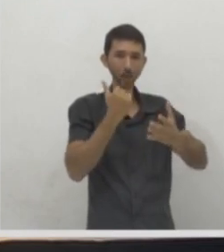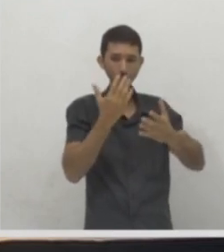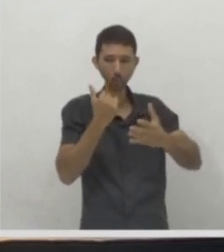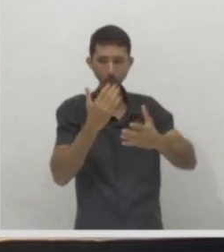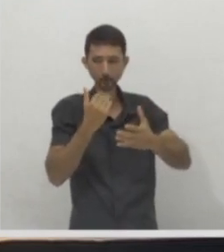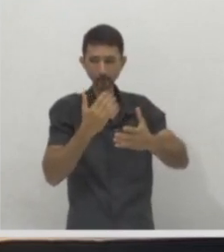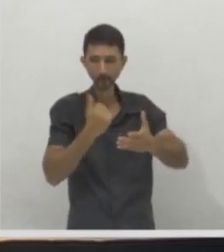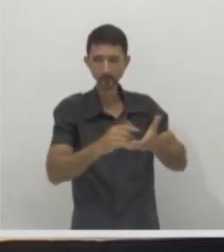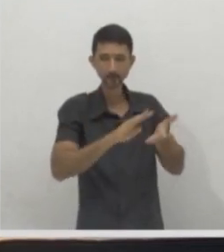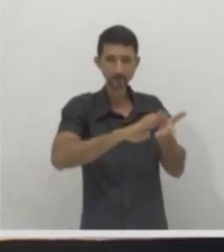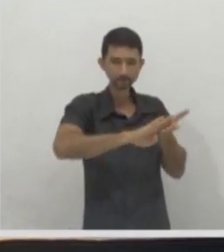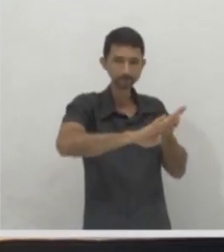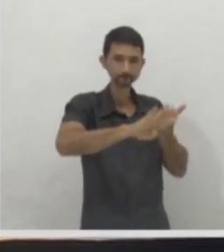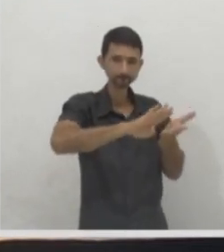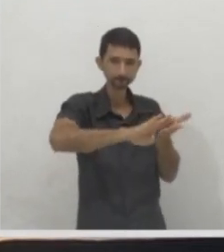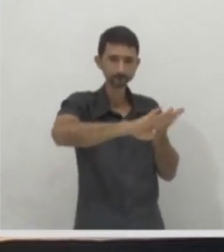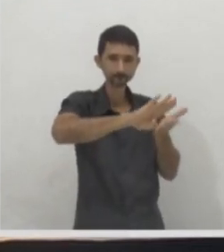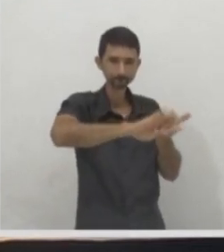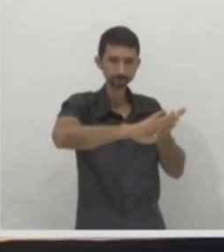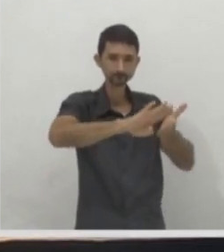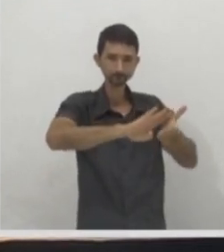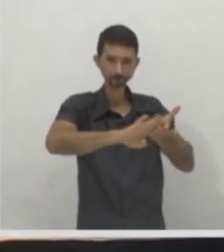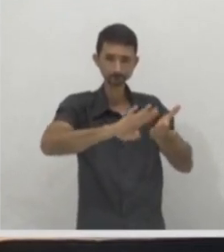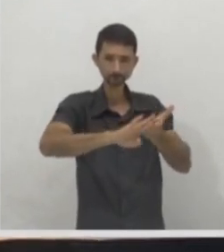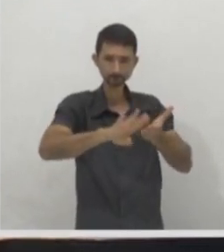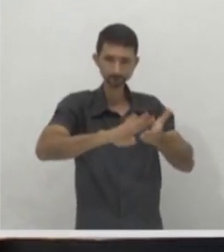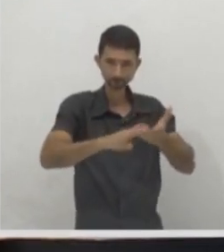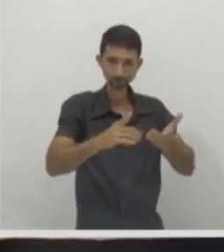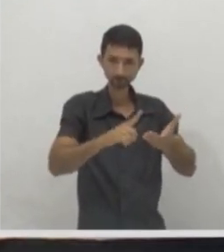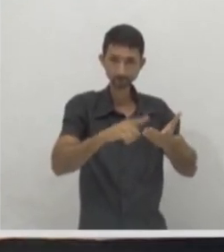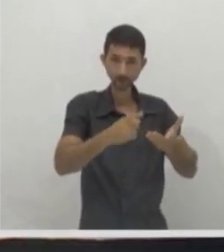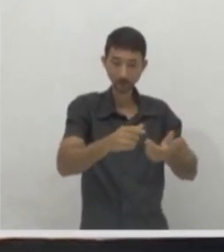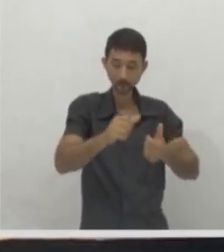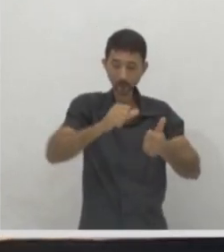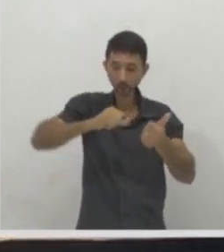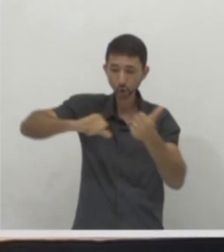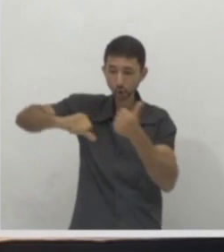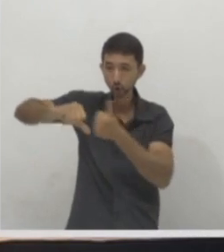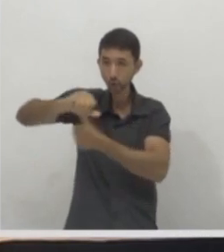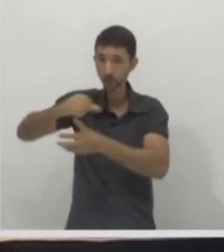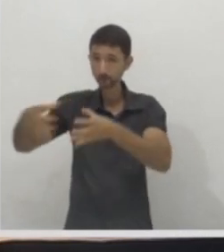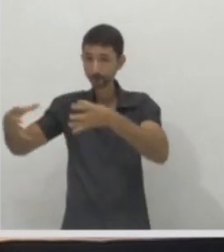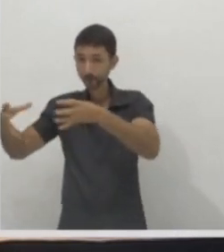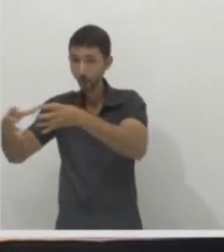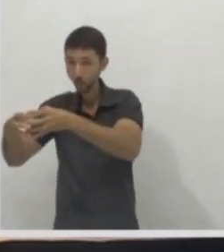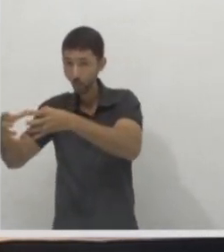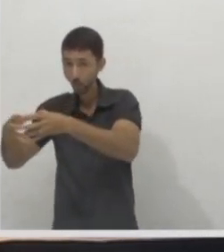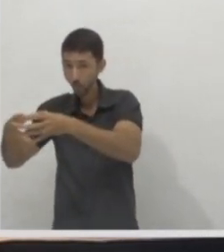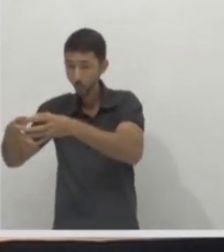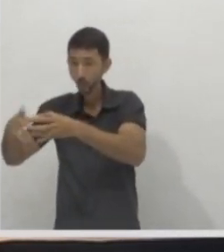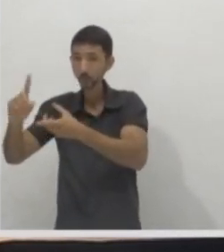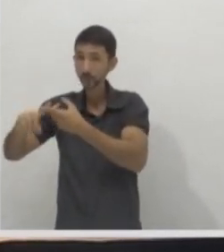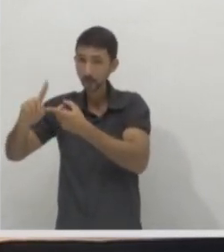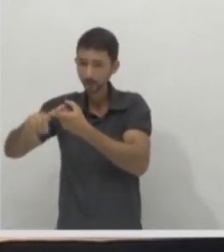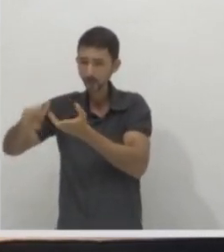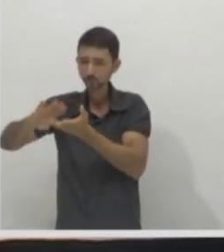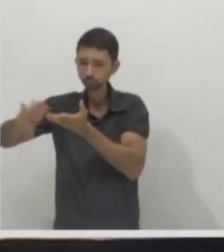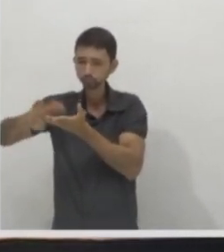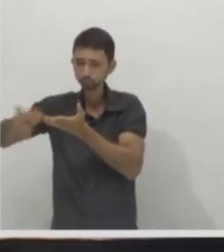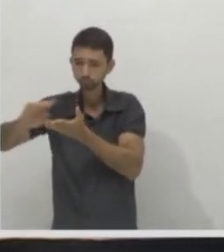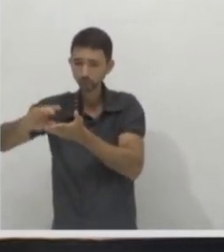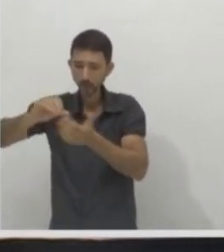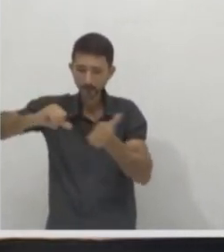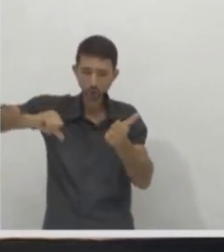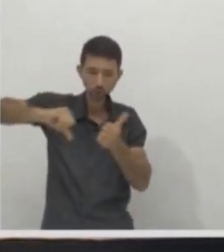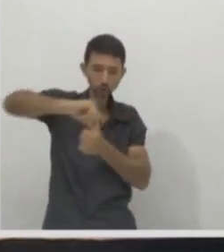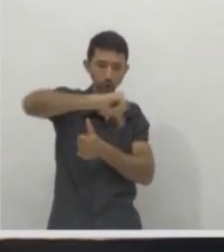que era necessário para se alimentar e sobreviver, vai poder ser trocado. Então, é essa que é a origem da palavra